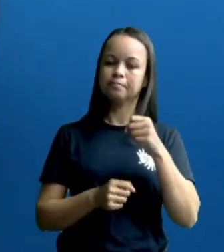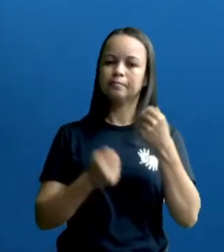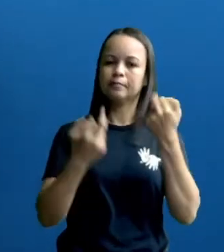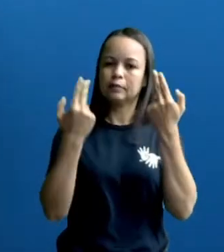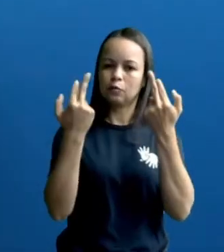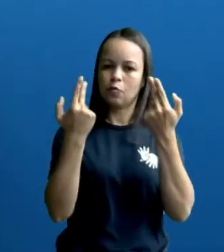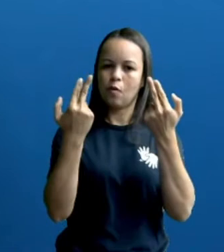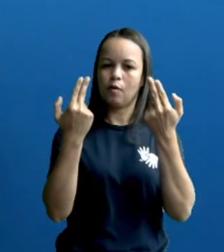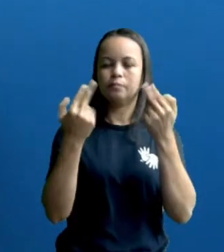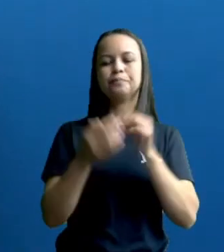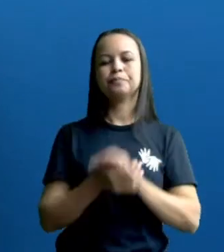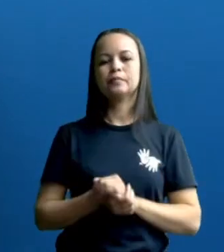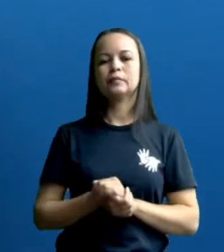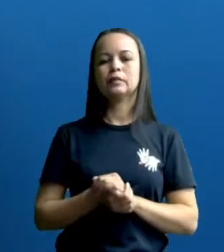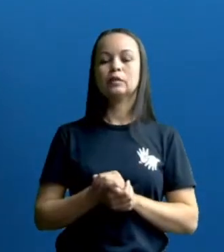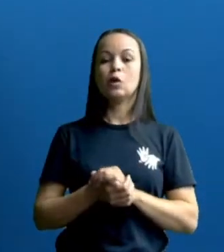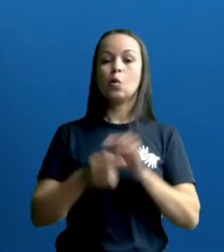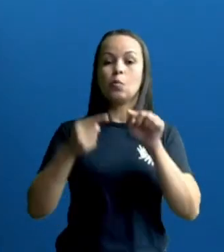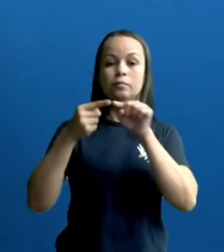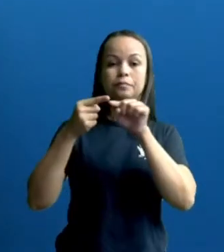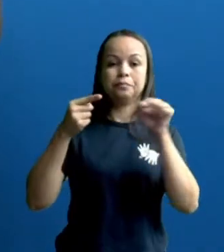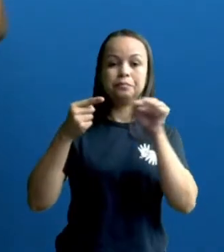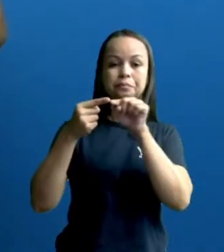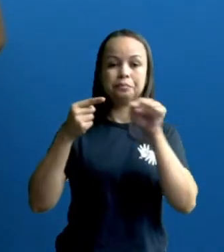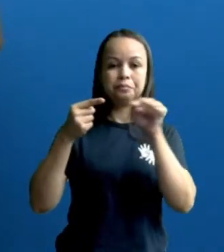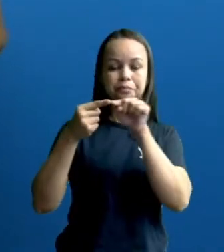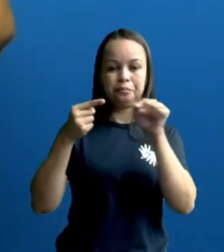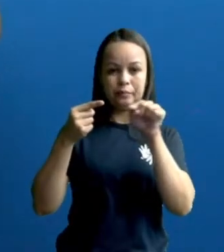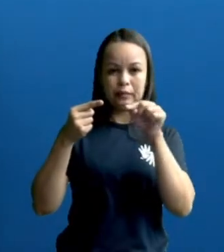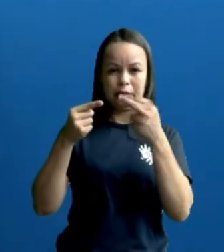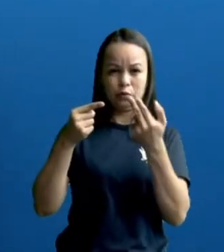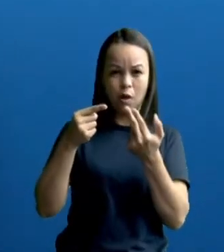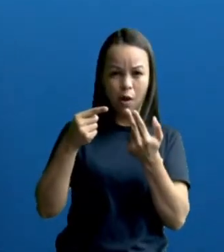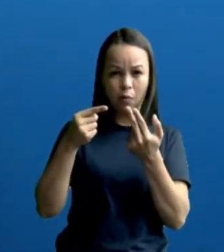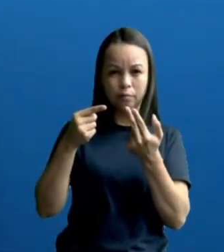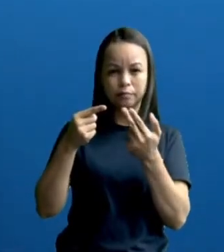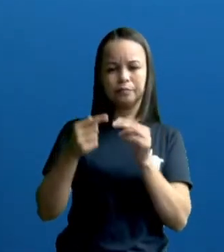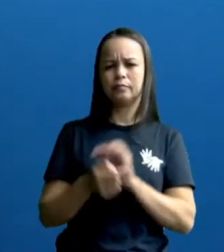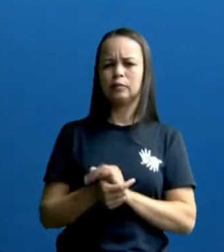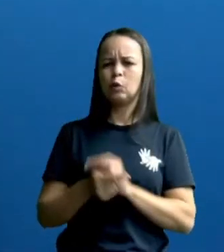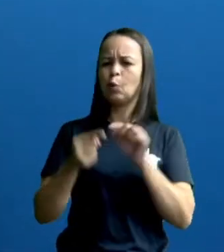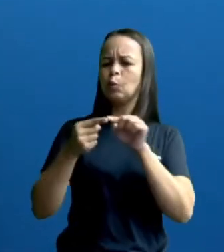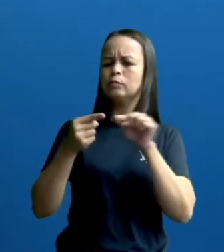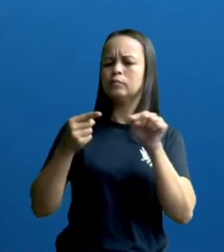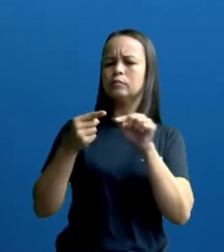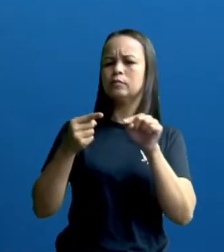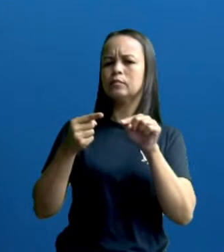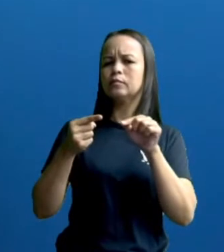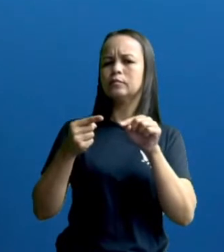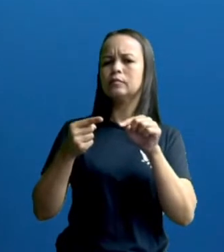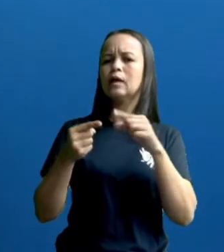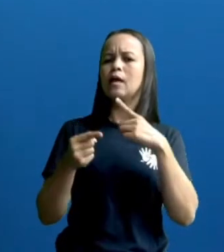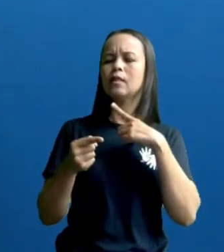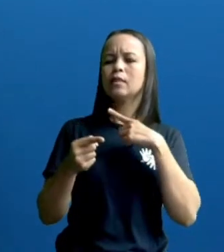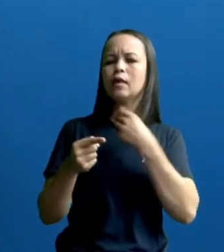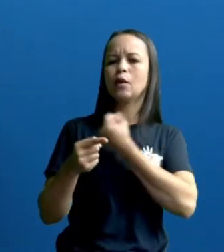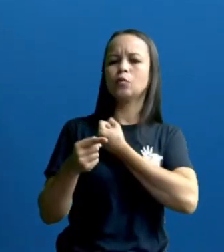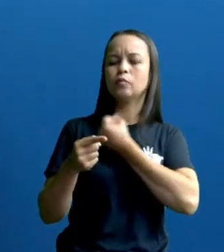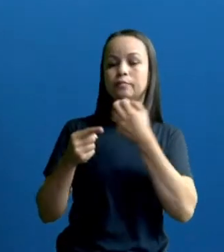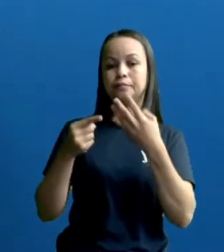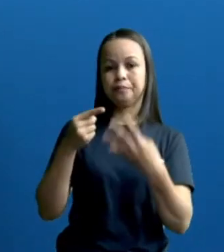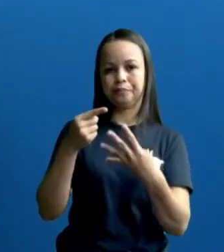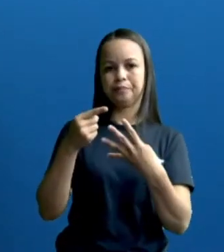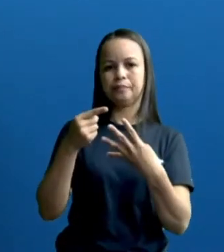São iguais. Vamos ver se o terceiro lado também é igual? O terceiro lado, que é aqui embaixo, é